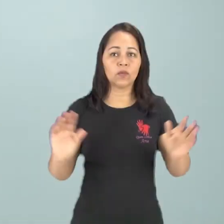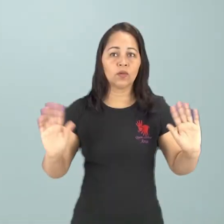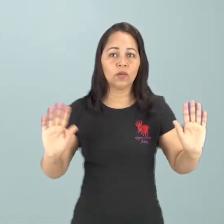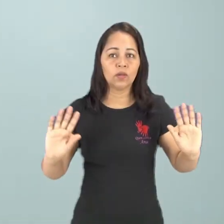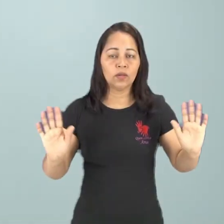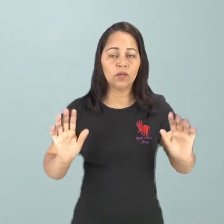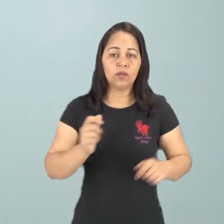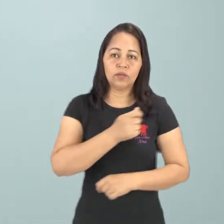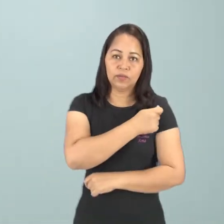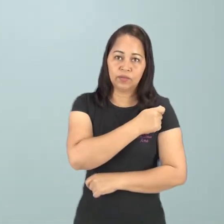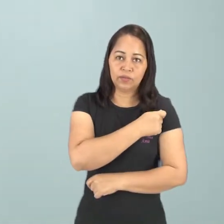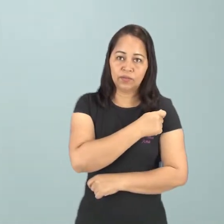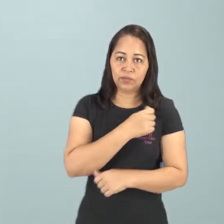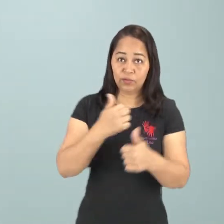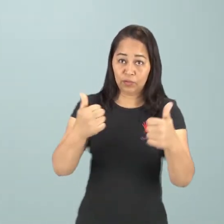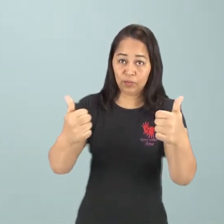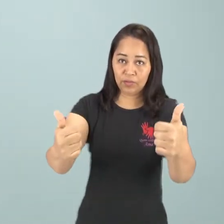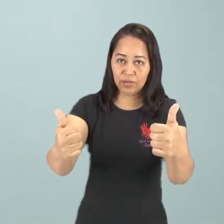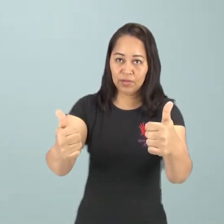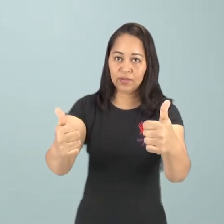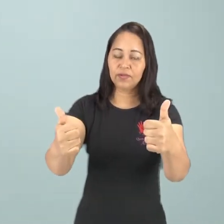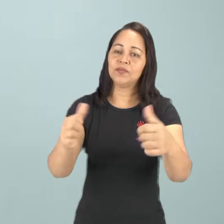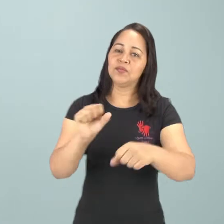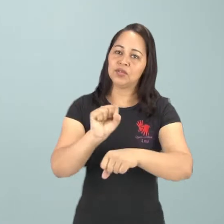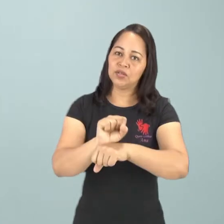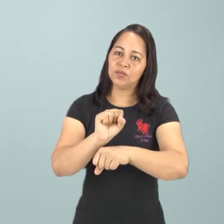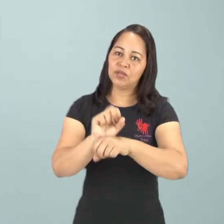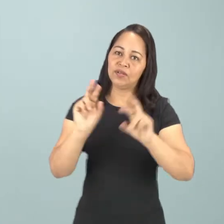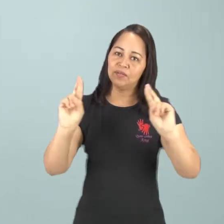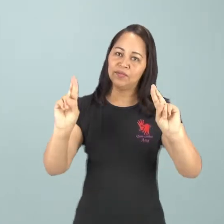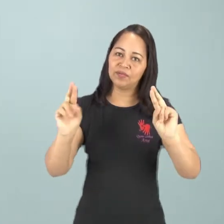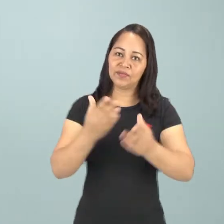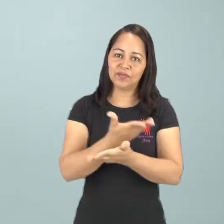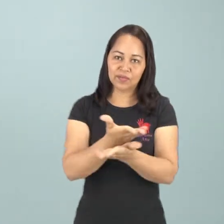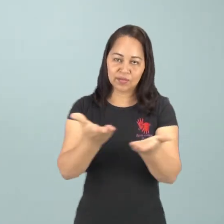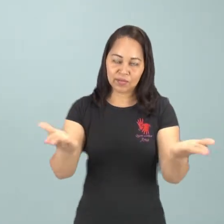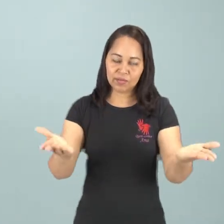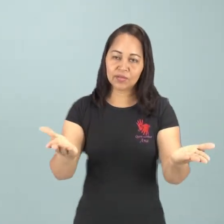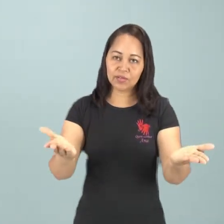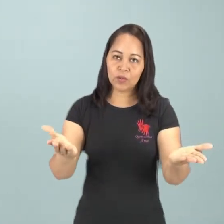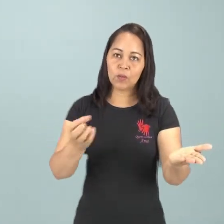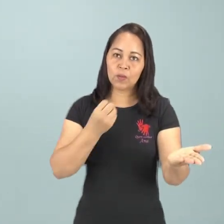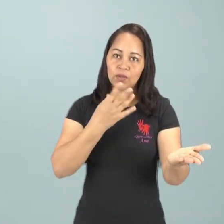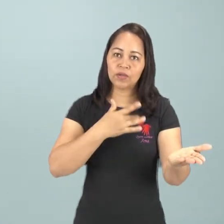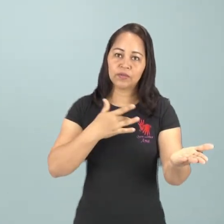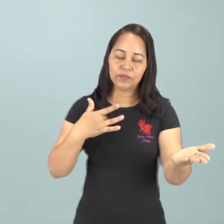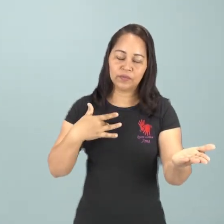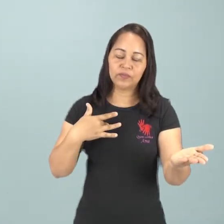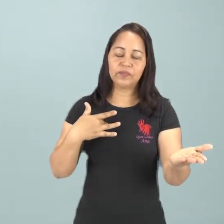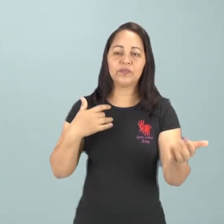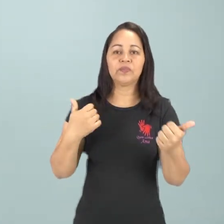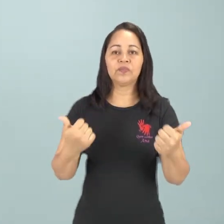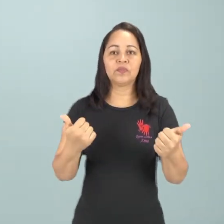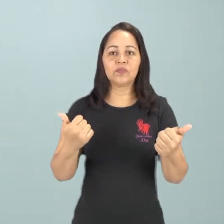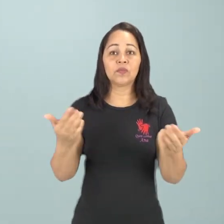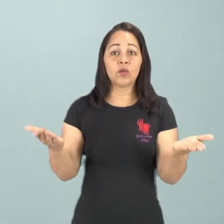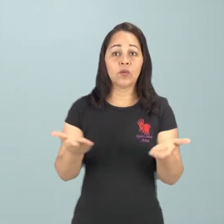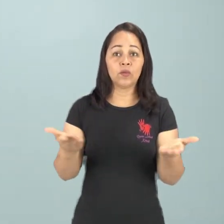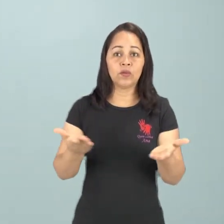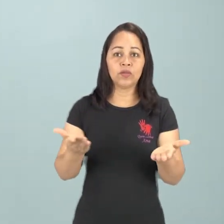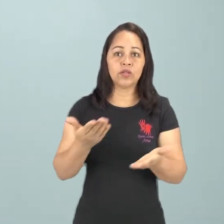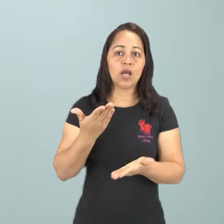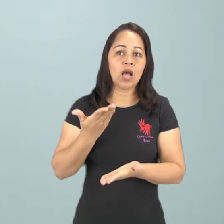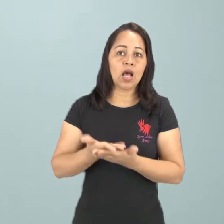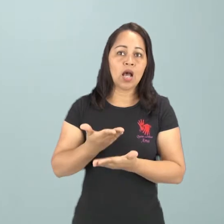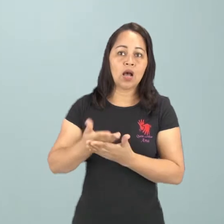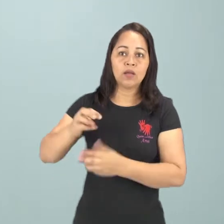Olá pessoal, tudo bem? Eu espero que esteja bem com todos vocês. Nós vamos a mais uma aula de